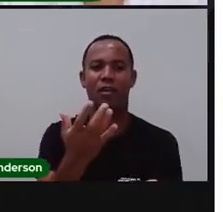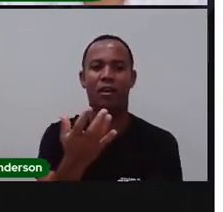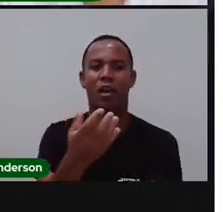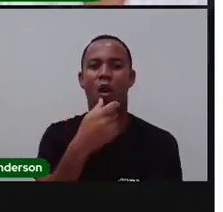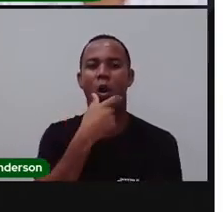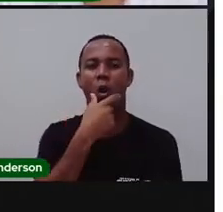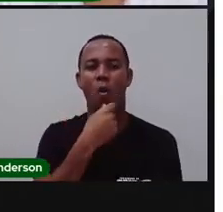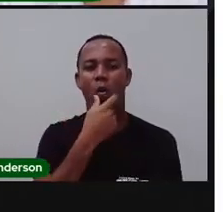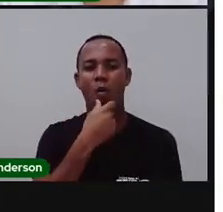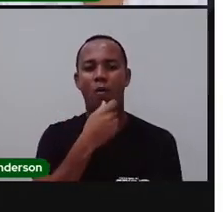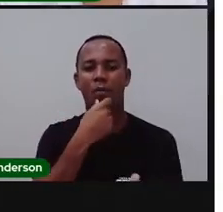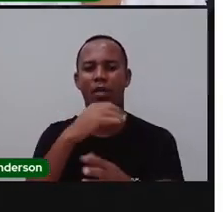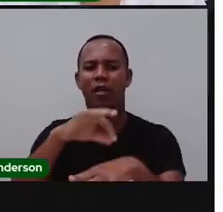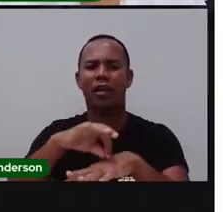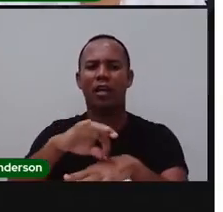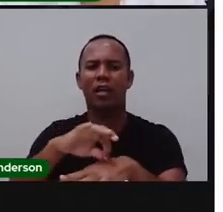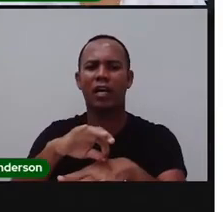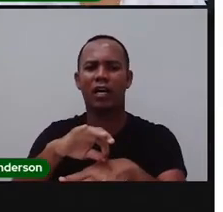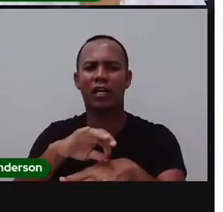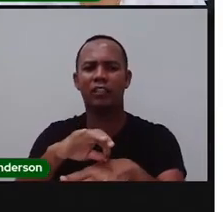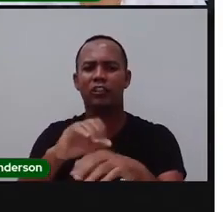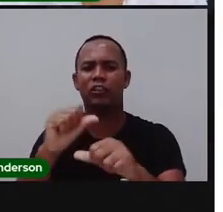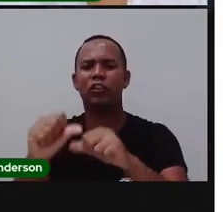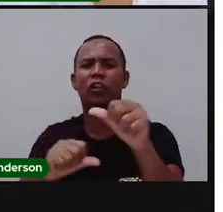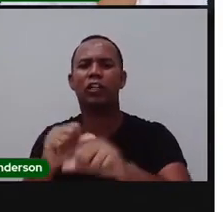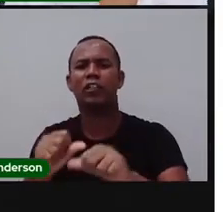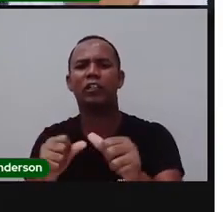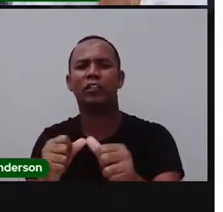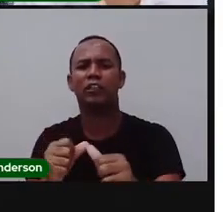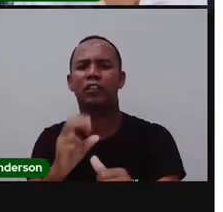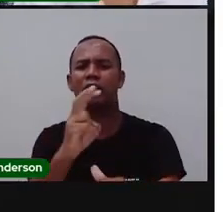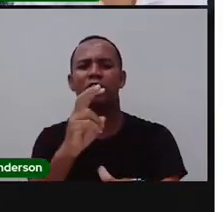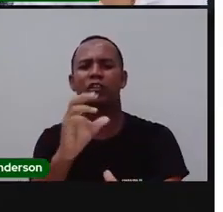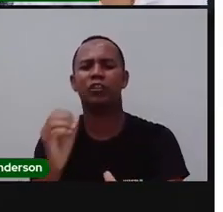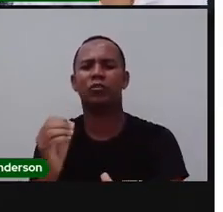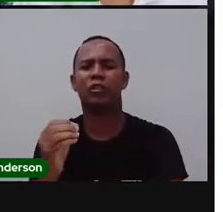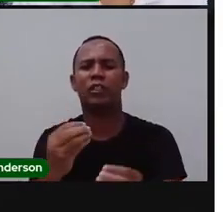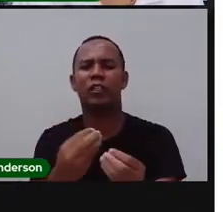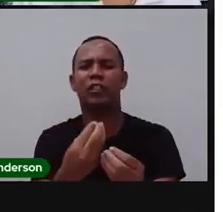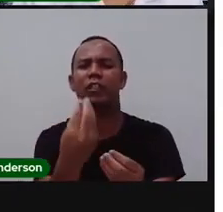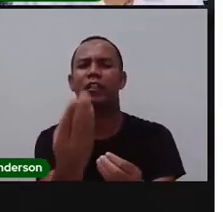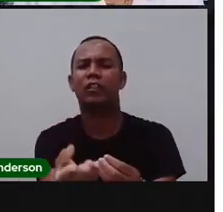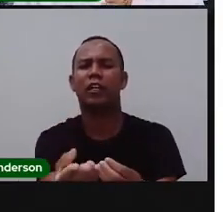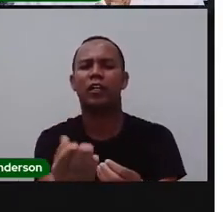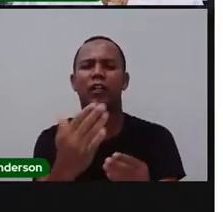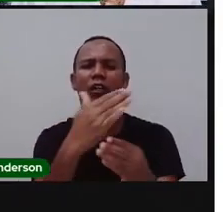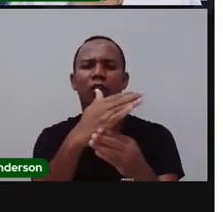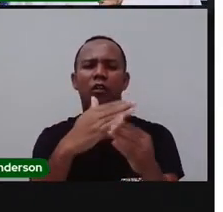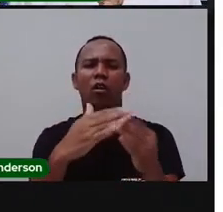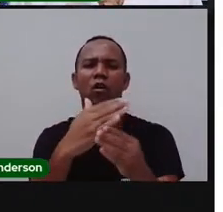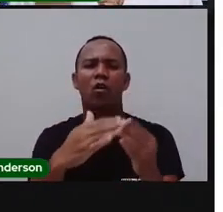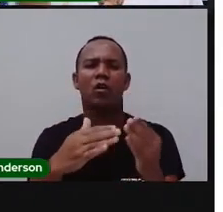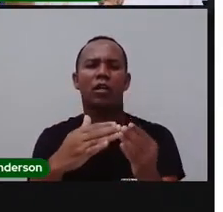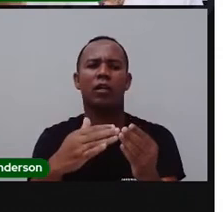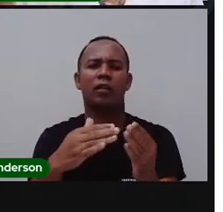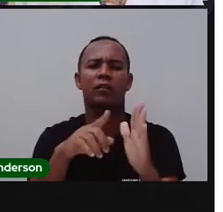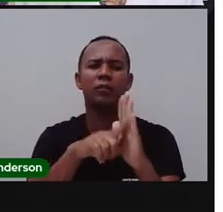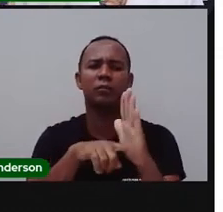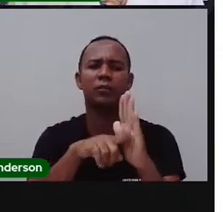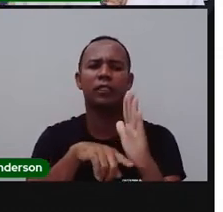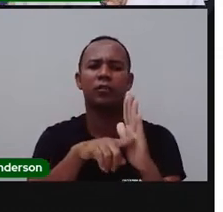trocar. Você sabe o que é trocar? Se eu tenho uma nota de 50 reais, eu posso ter nota de valor